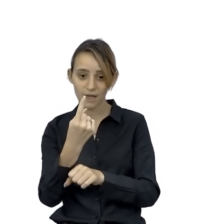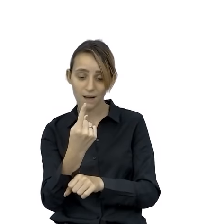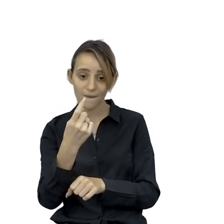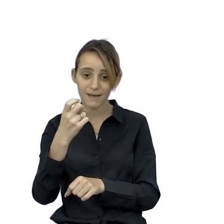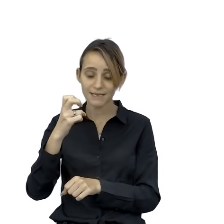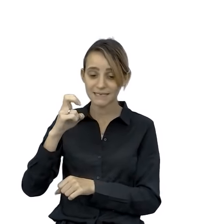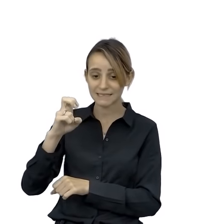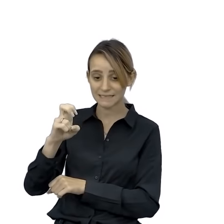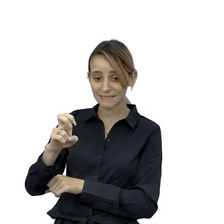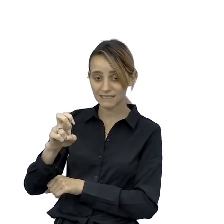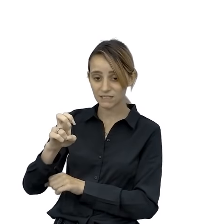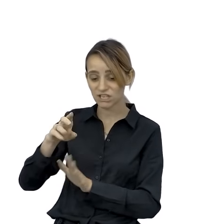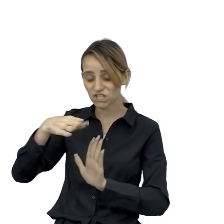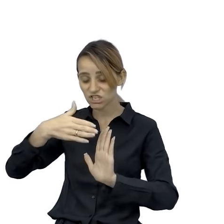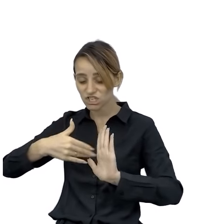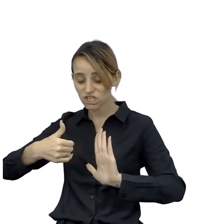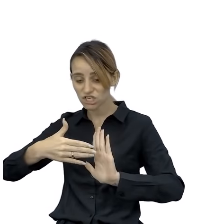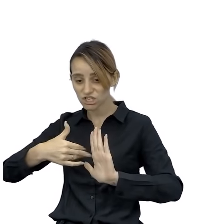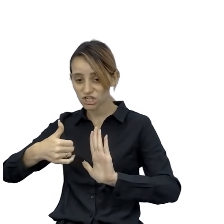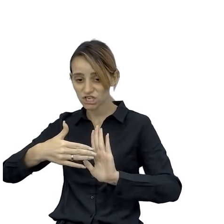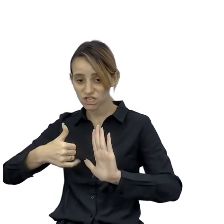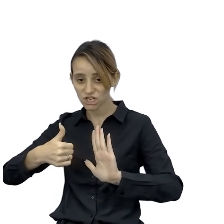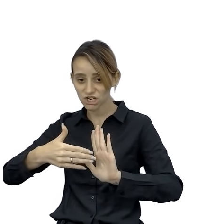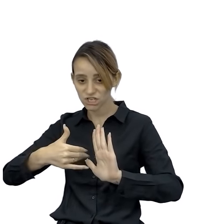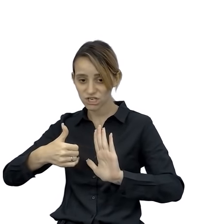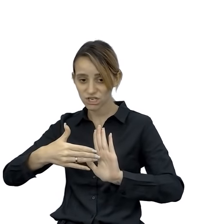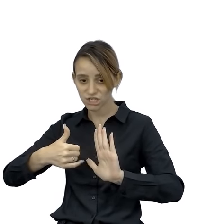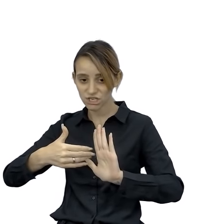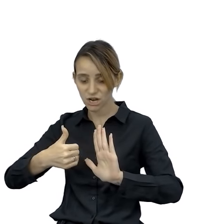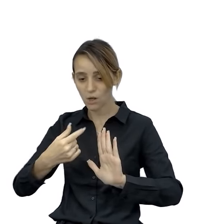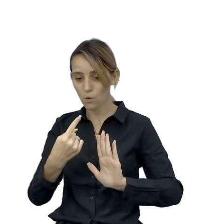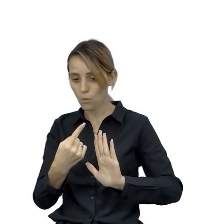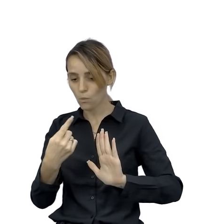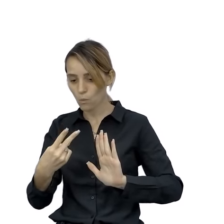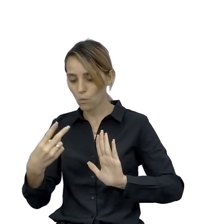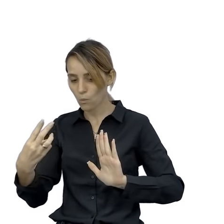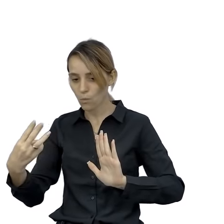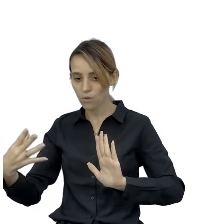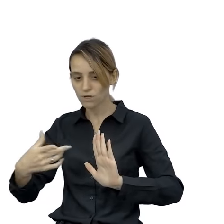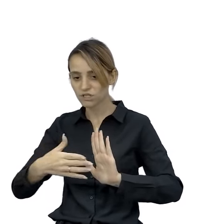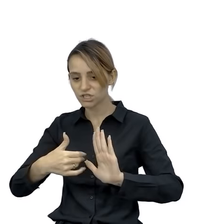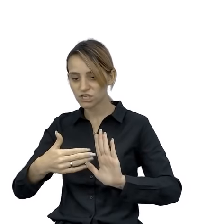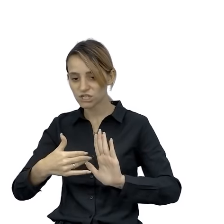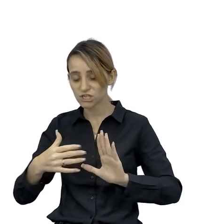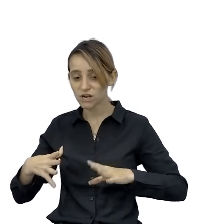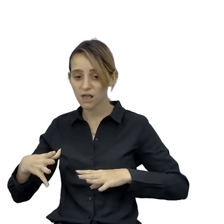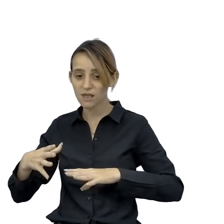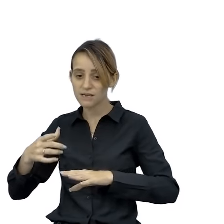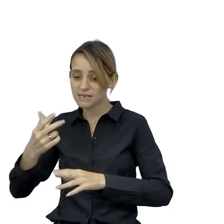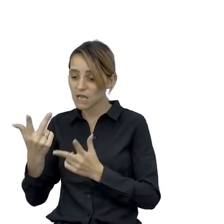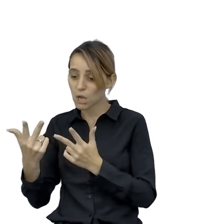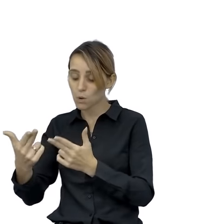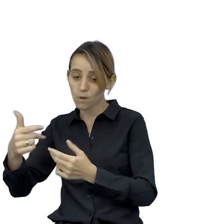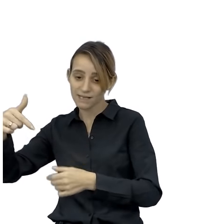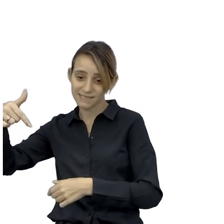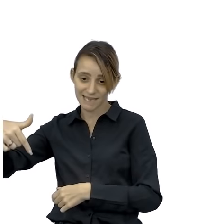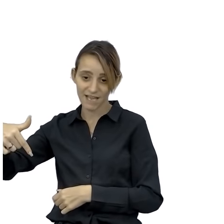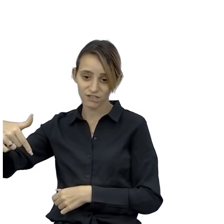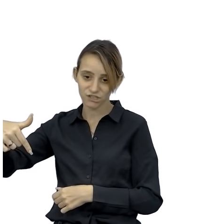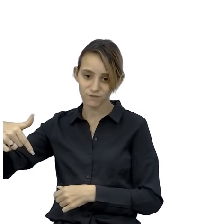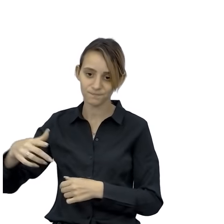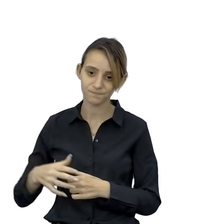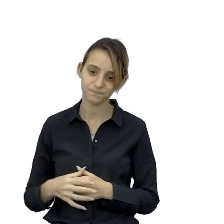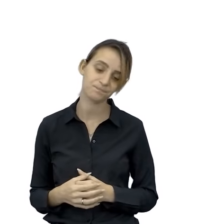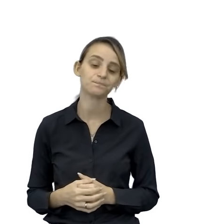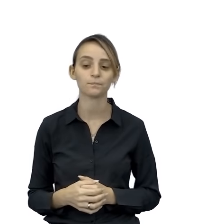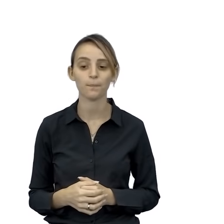15 miniaturas, eu vou tirando também de 1 em 1, que vai resultar, né, no valor aqui, 7,